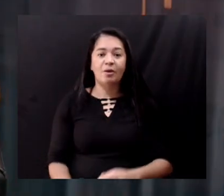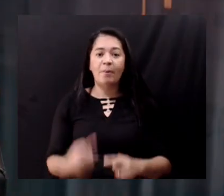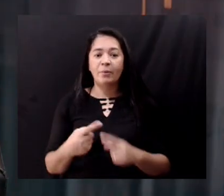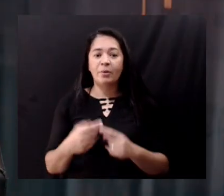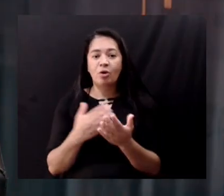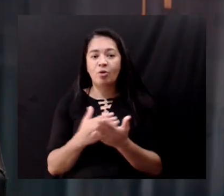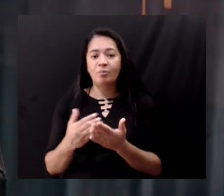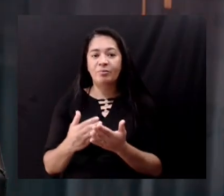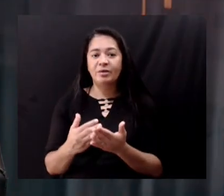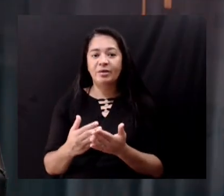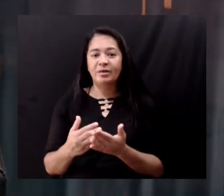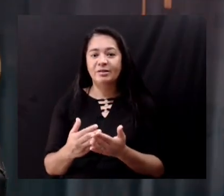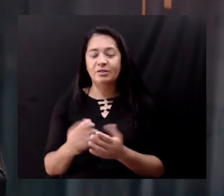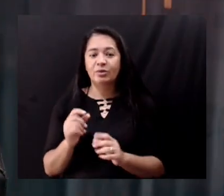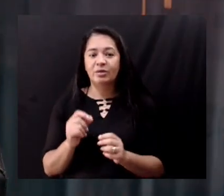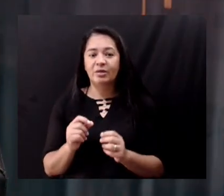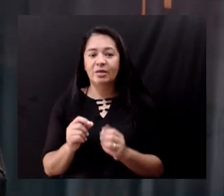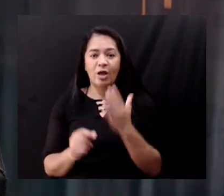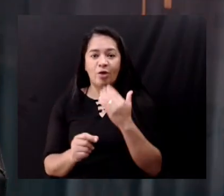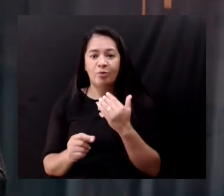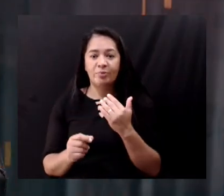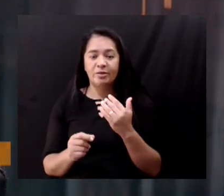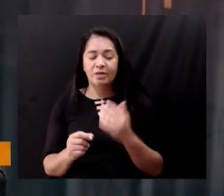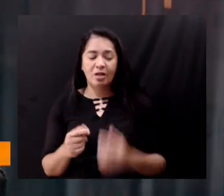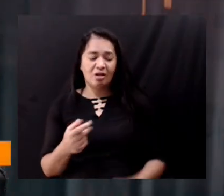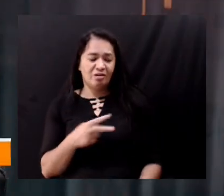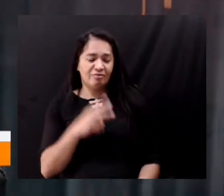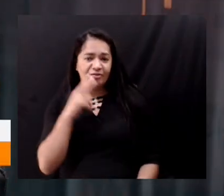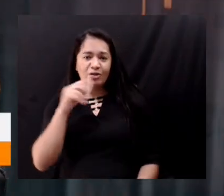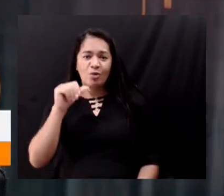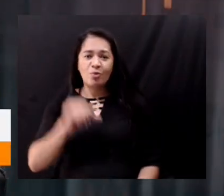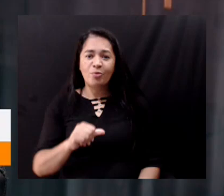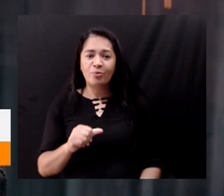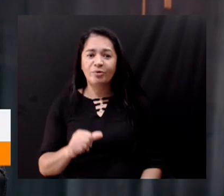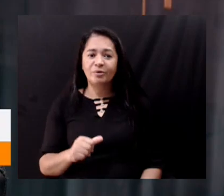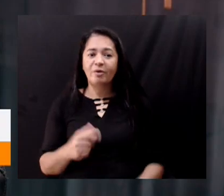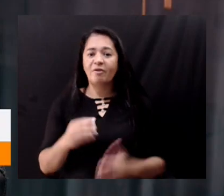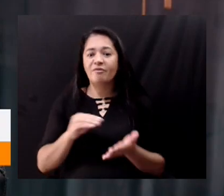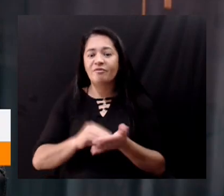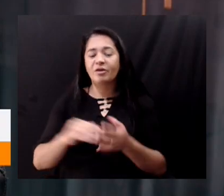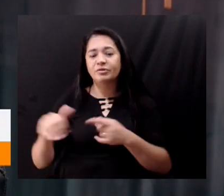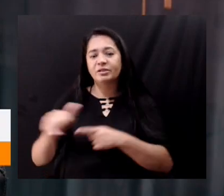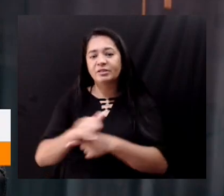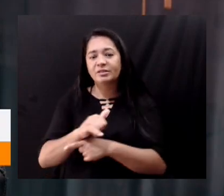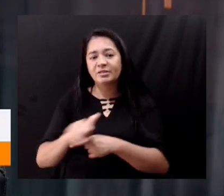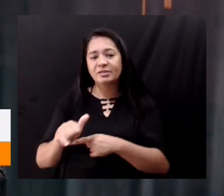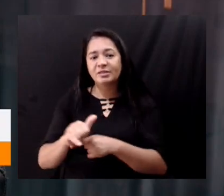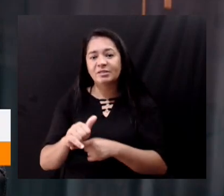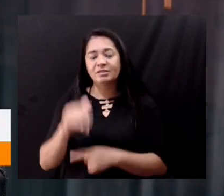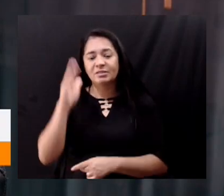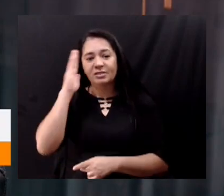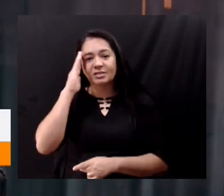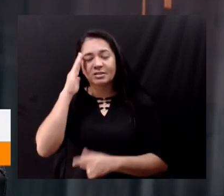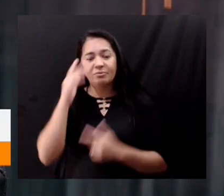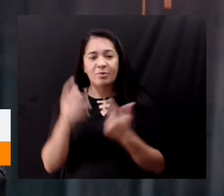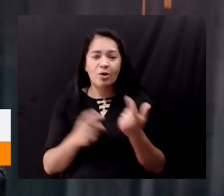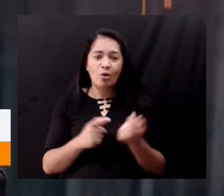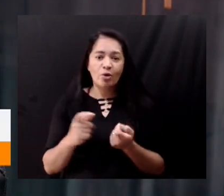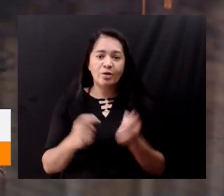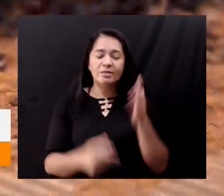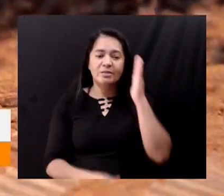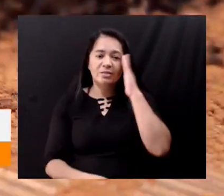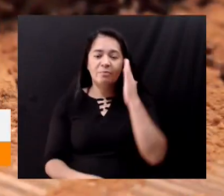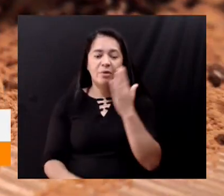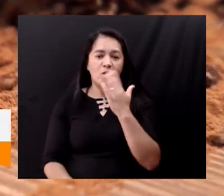vilã, sendo que, na verdade, faltam ali habilidades, estratégias para lidar com essa comida e saber comer em cada situação